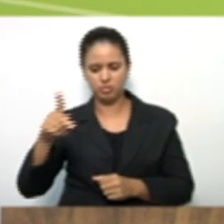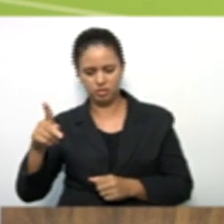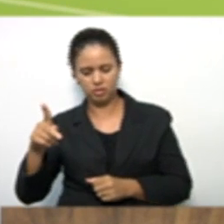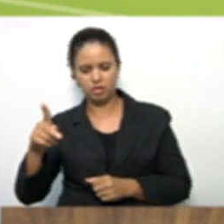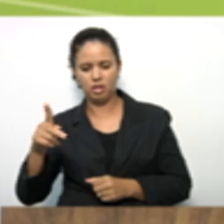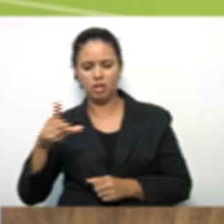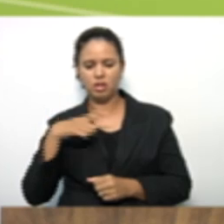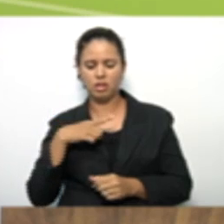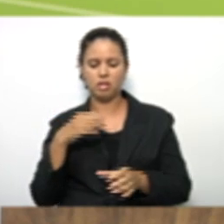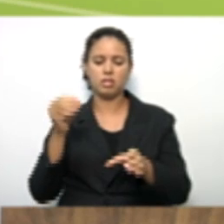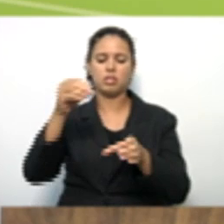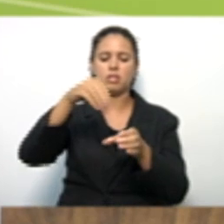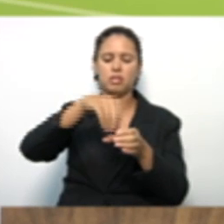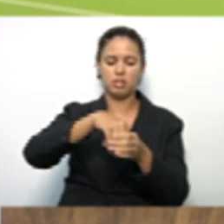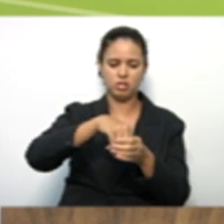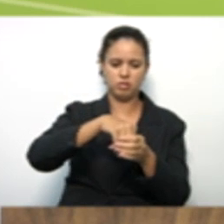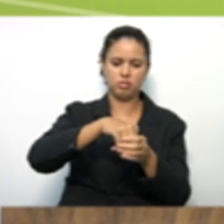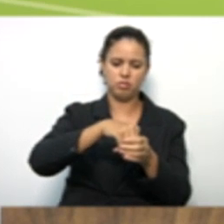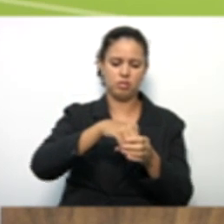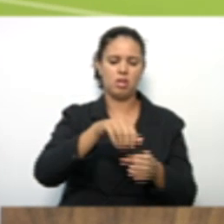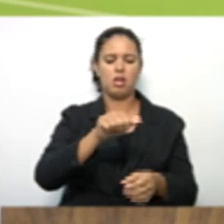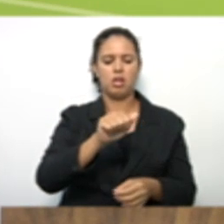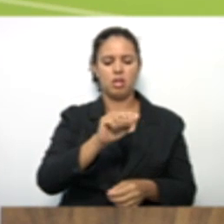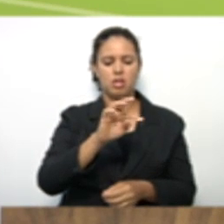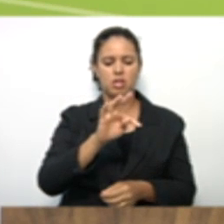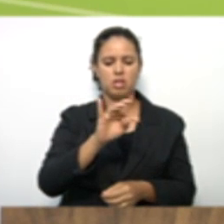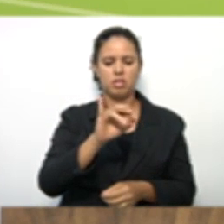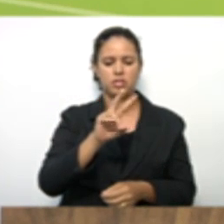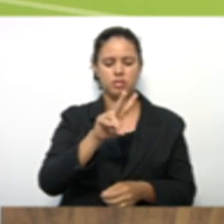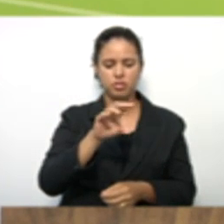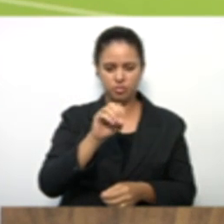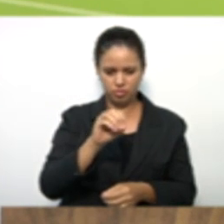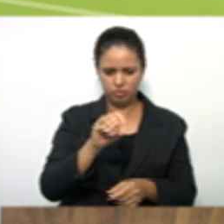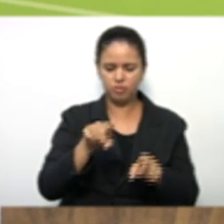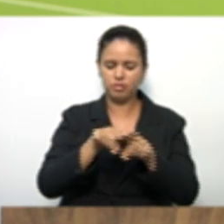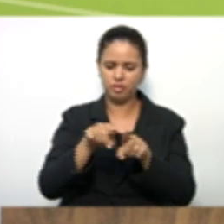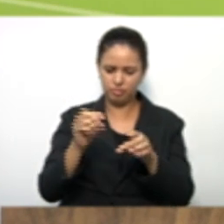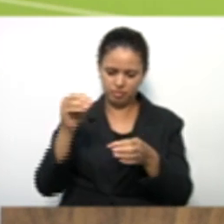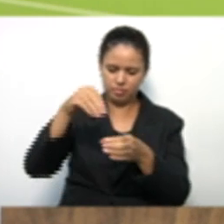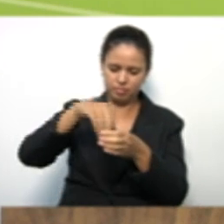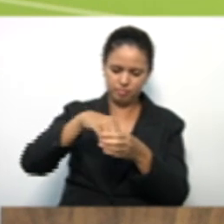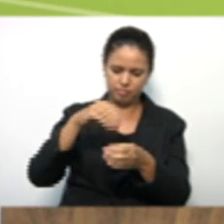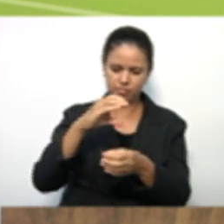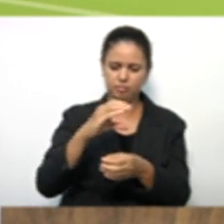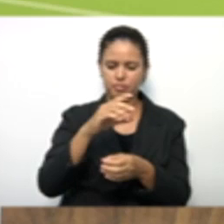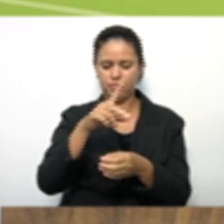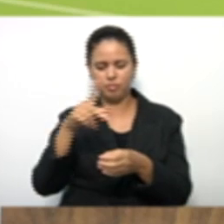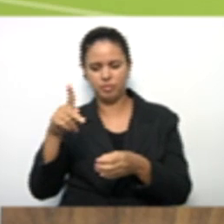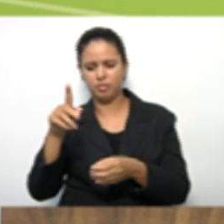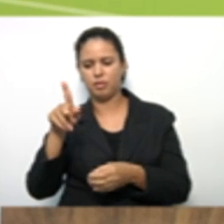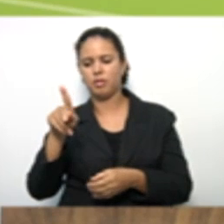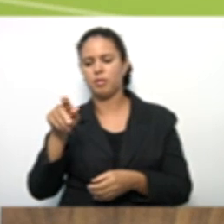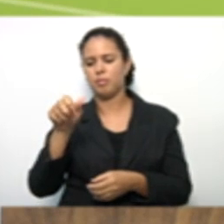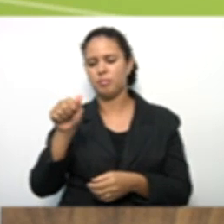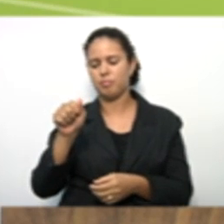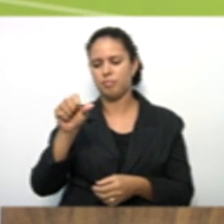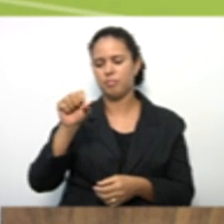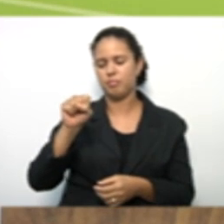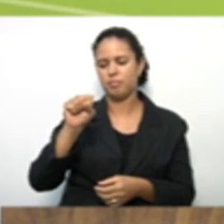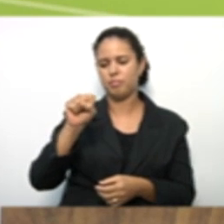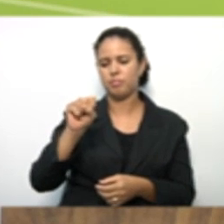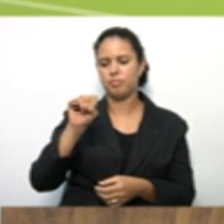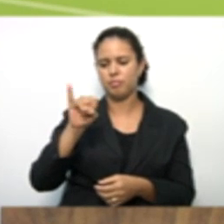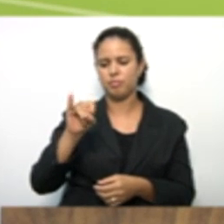temos a parte negativa, que é o passivo. Portanto, esse patrimônio líquido é nossas contas de casa. É o que nós